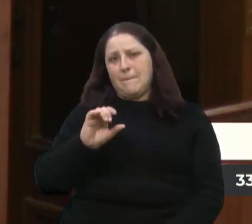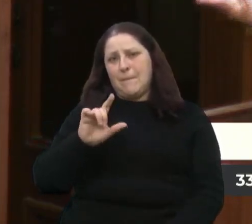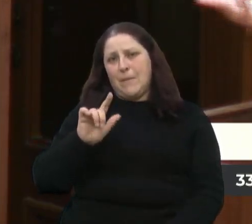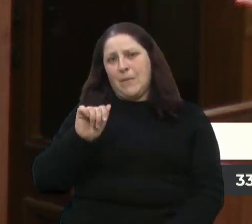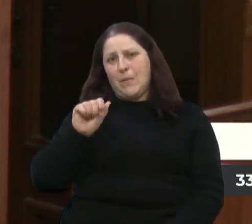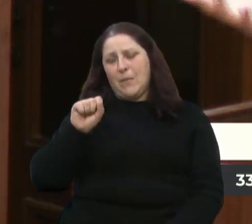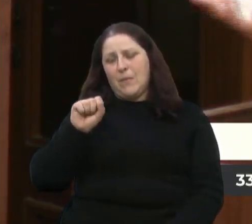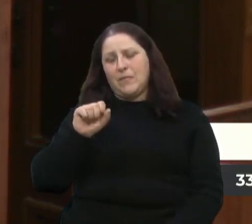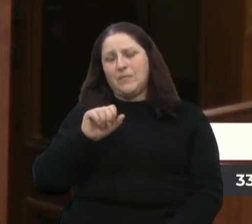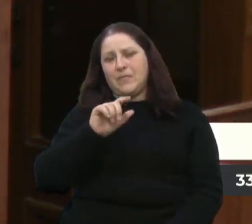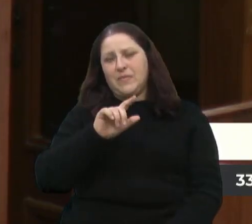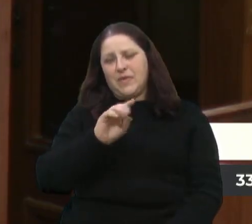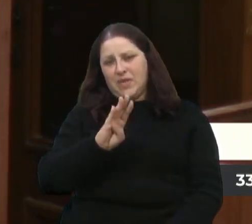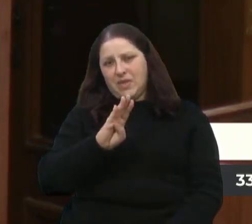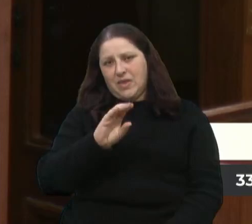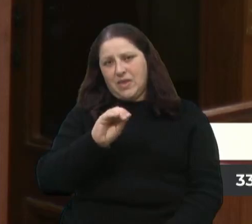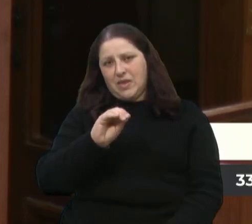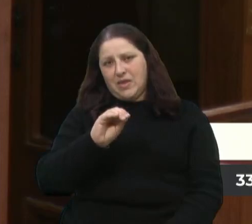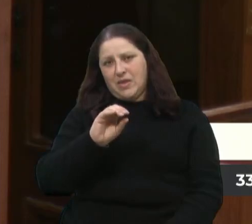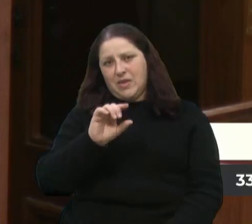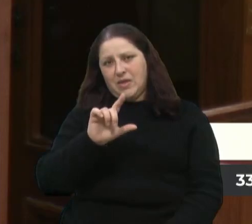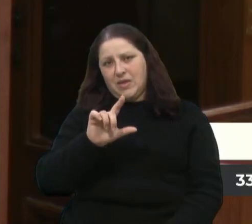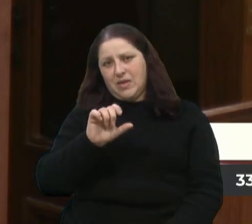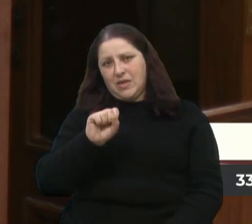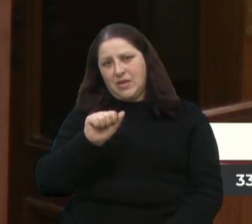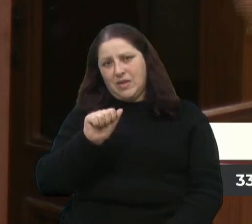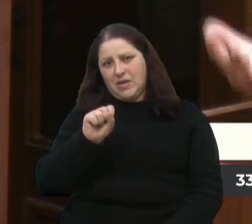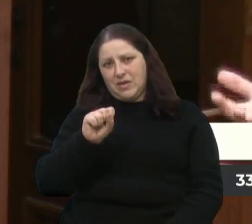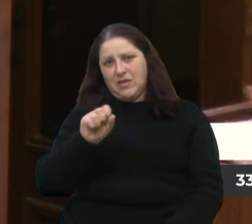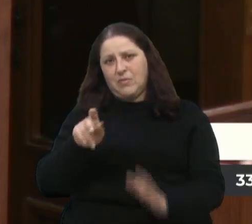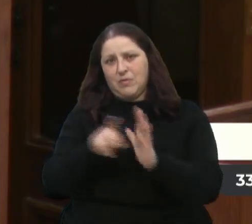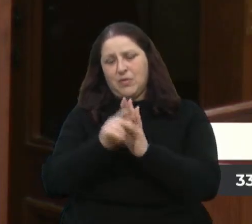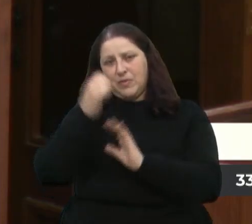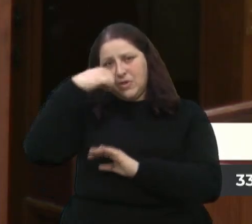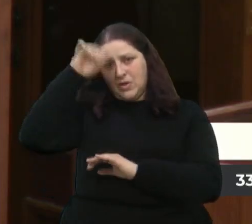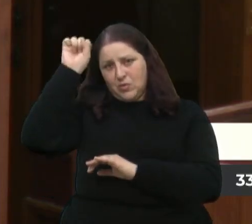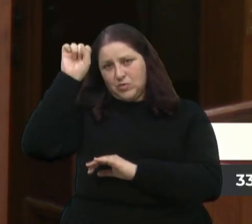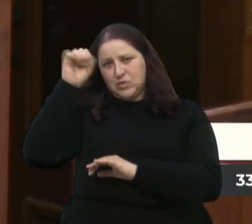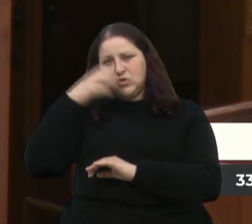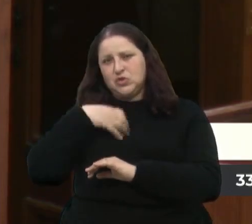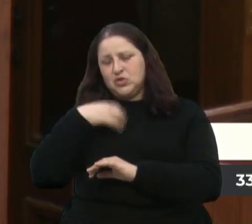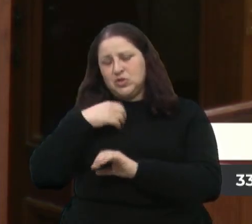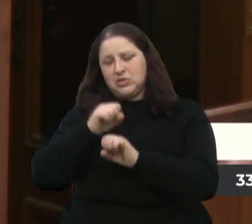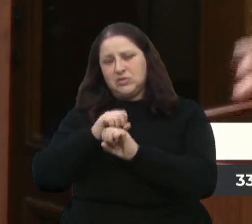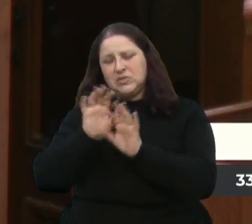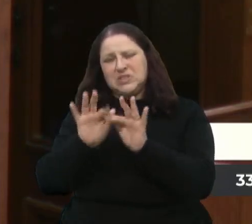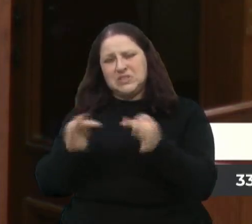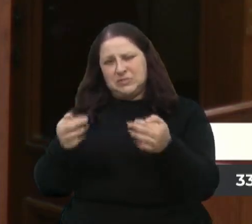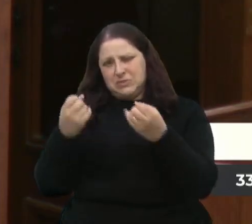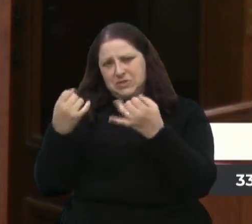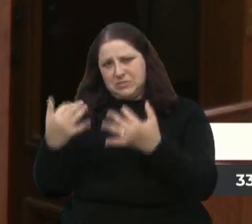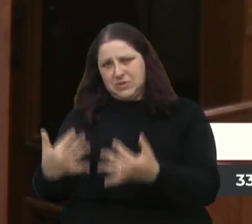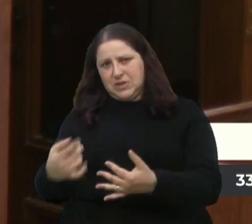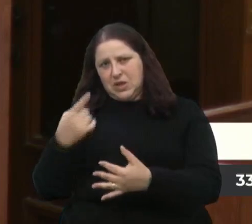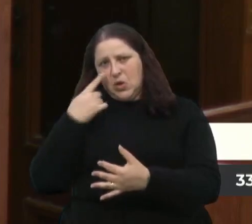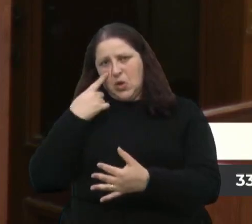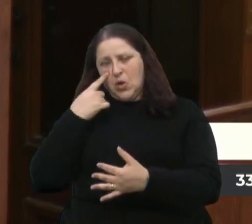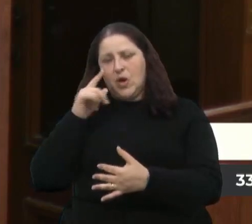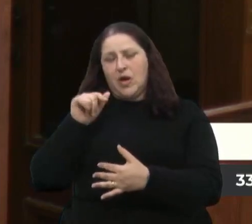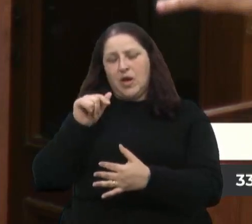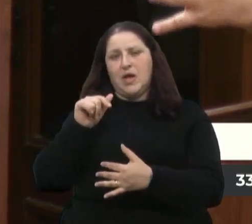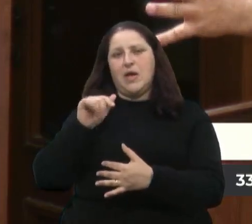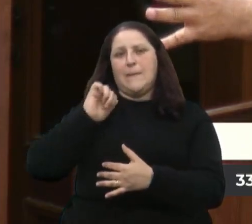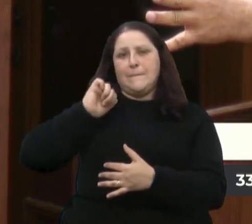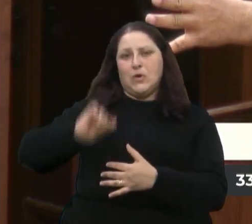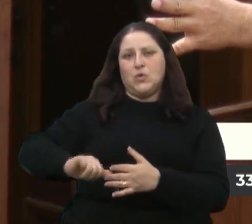são, de uma forma bem didática e simplista, são